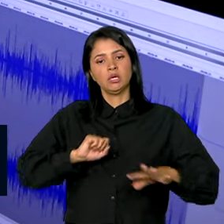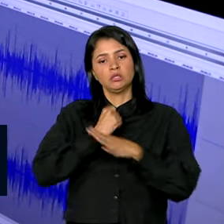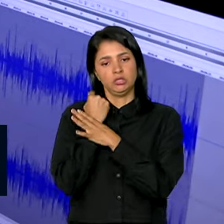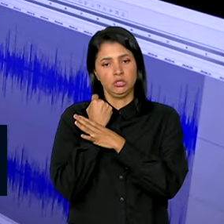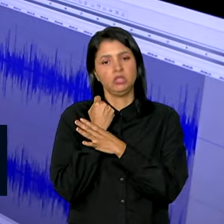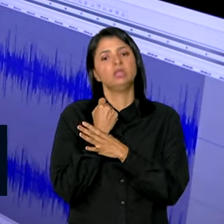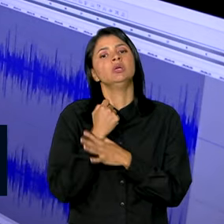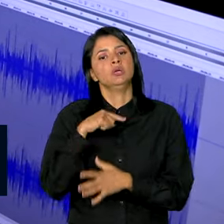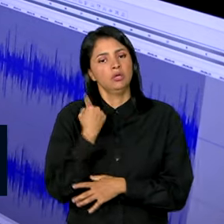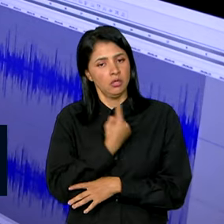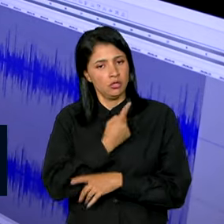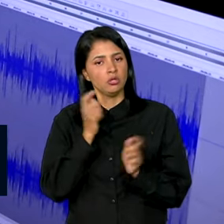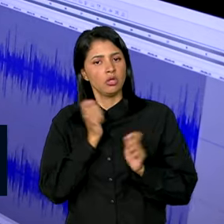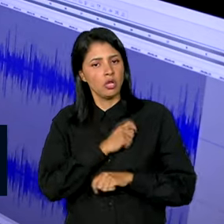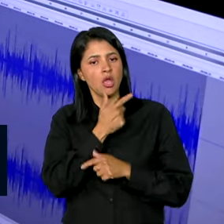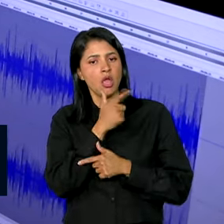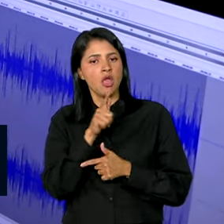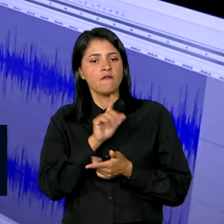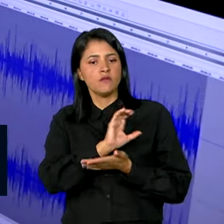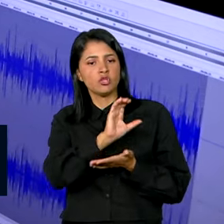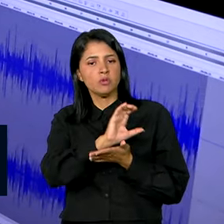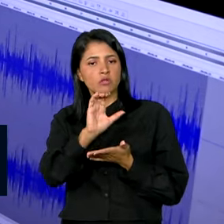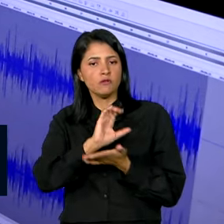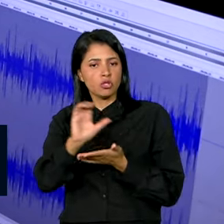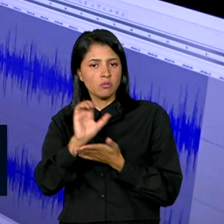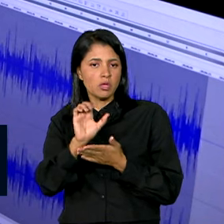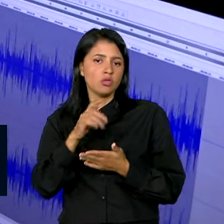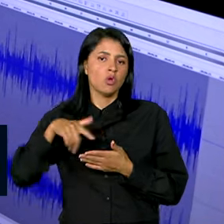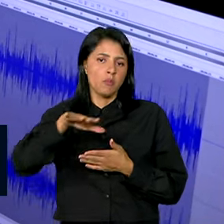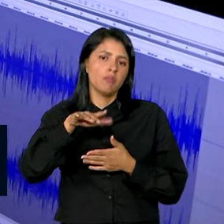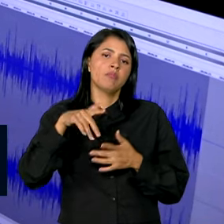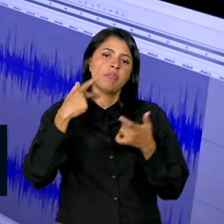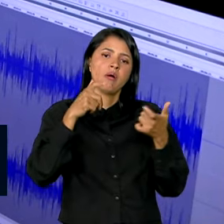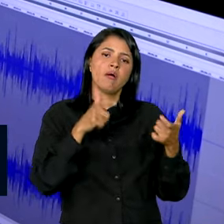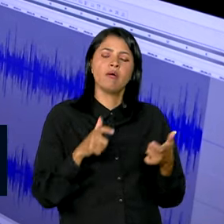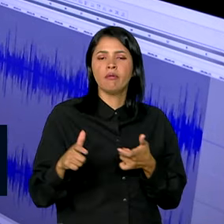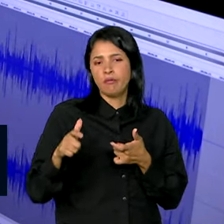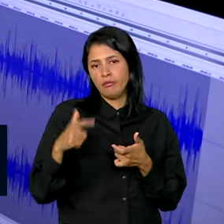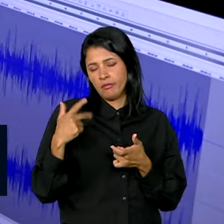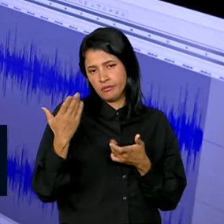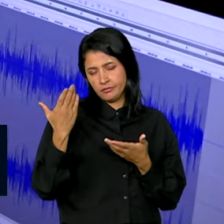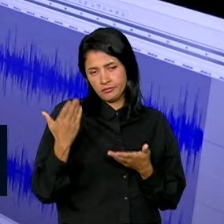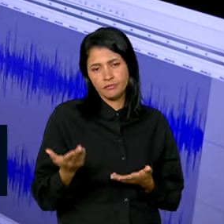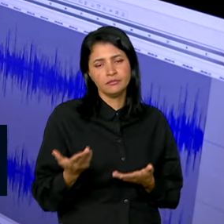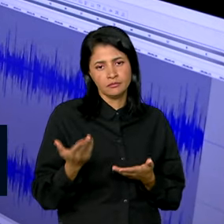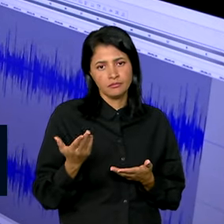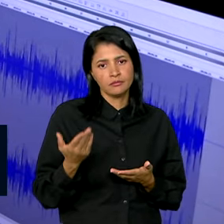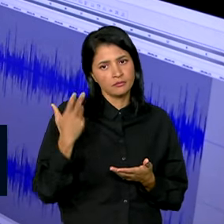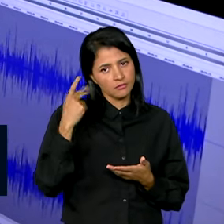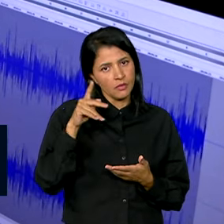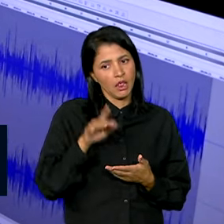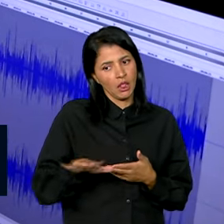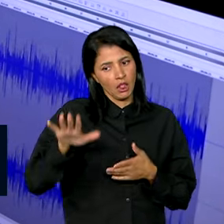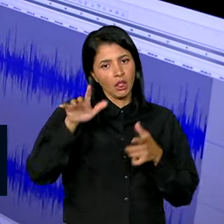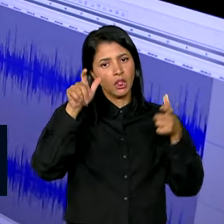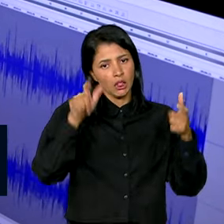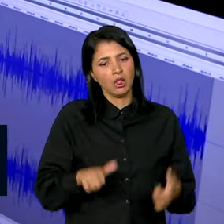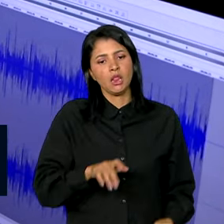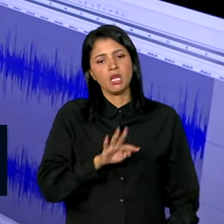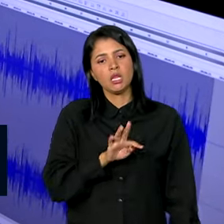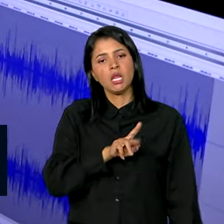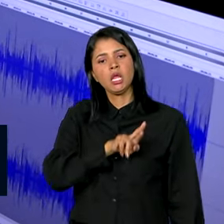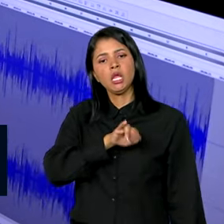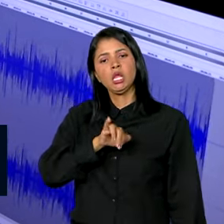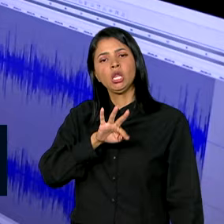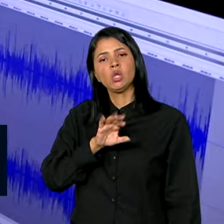a gente tenha mais fontes, né, de investimento para aqueles determinados, para aquele território, né? Isso